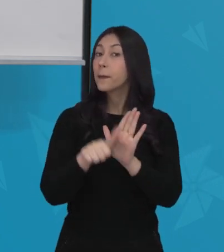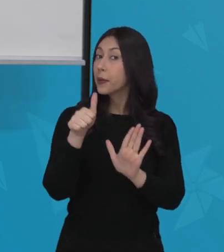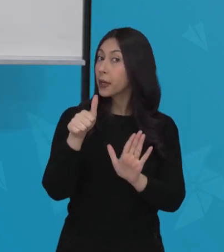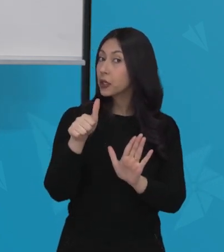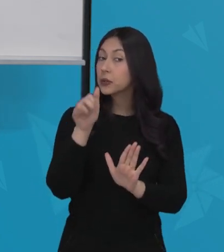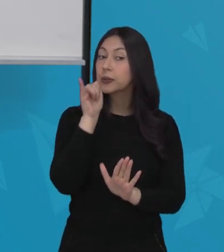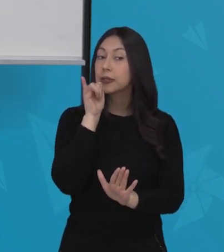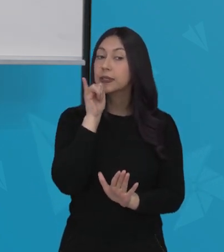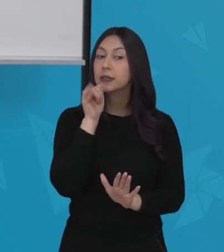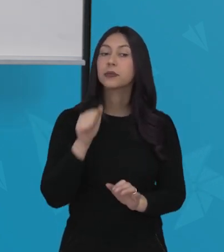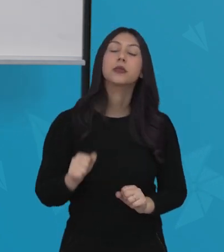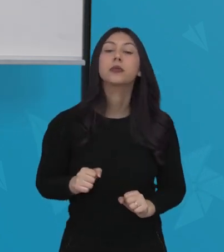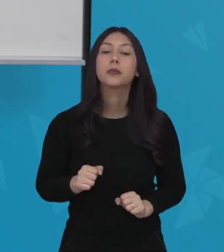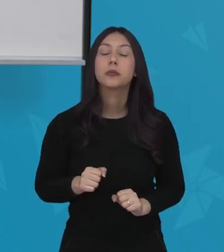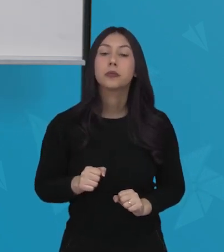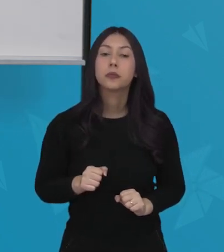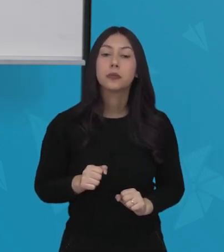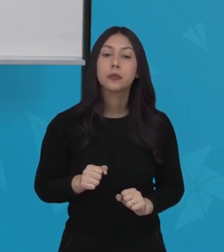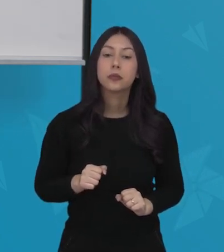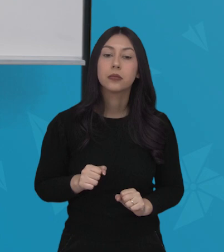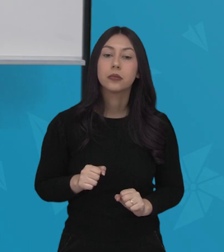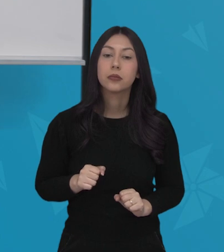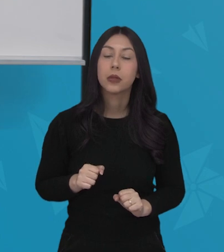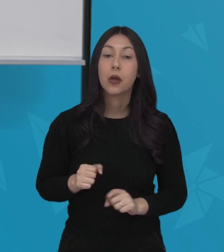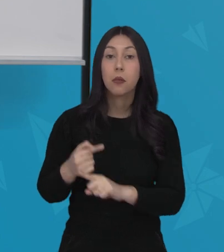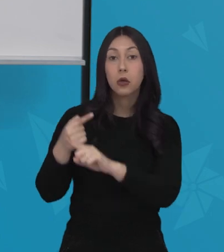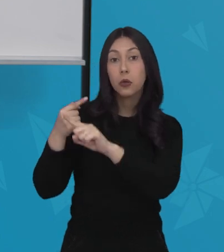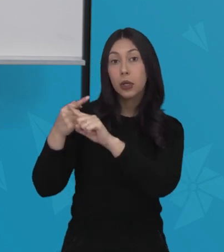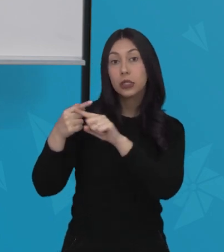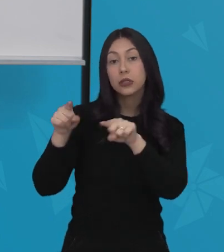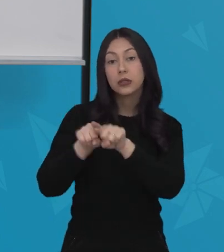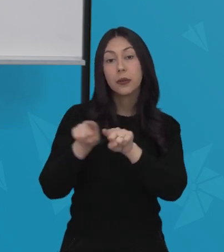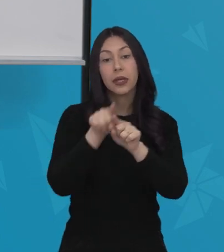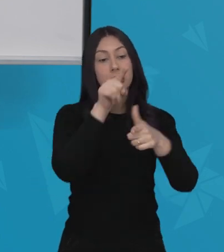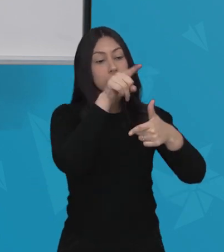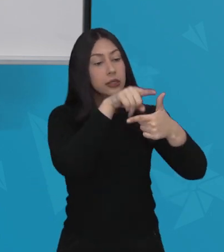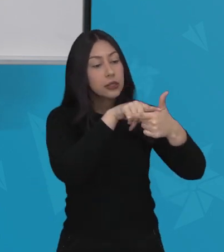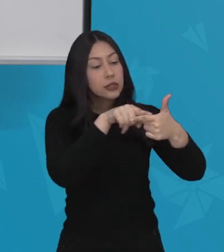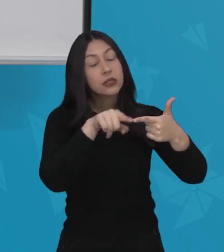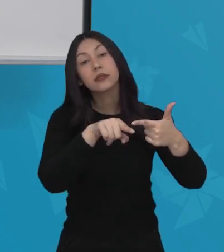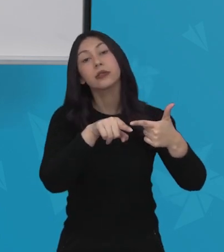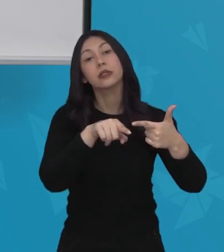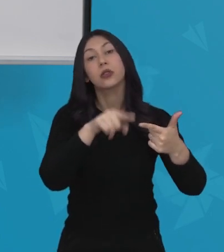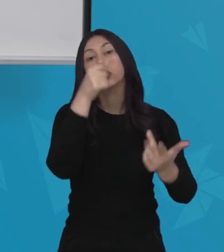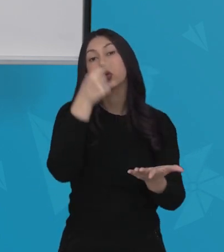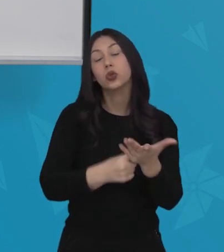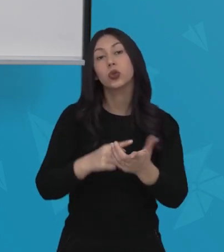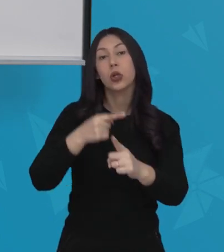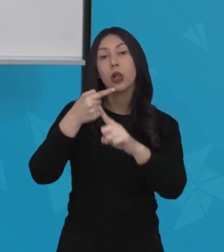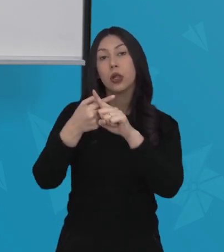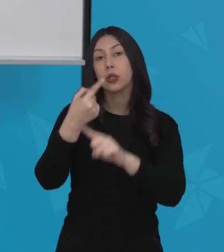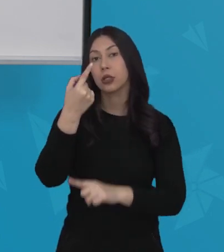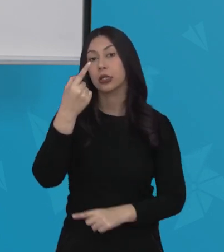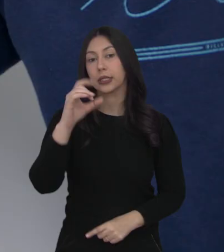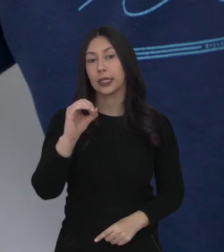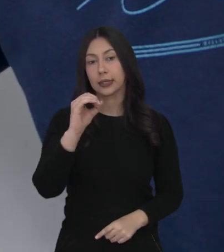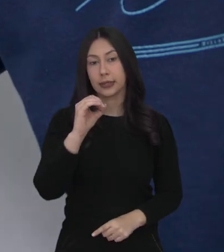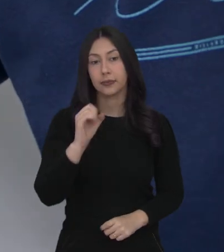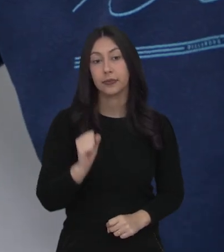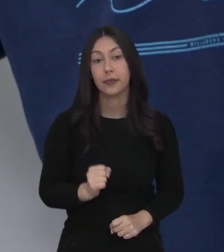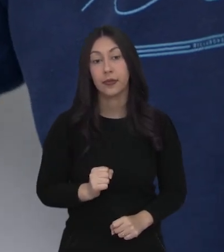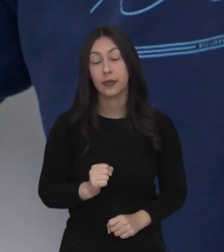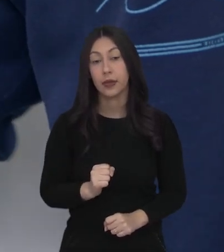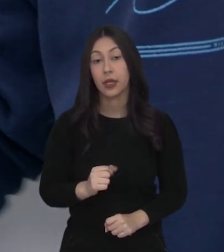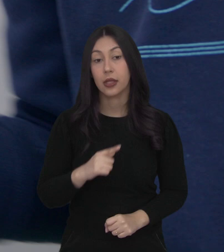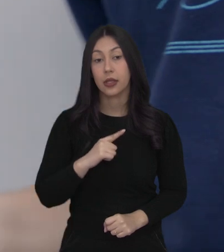esse primeiro exemplo aqui. Multiplicação e divisão de números que estão representados em notação científica. A gente tem aqui o